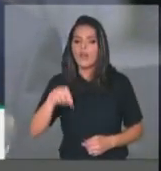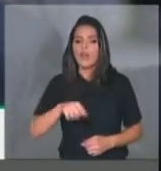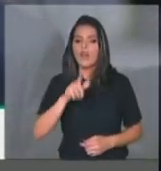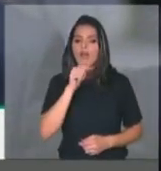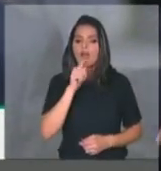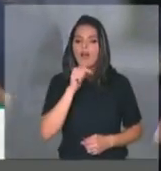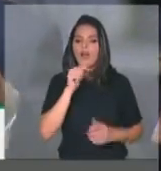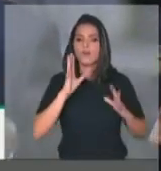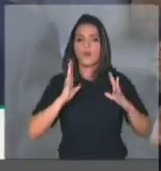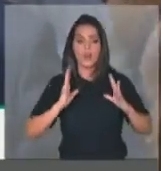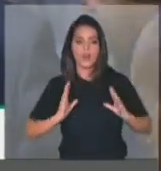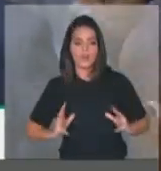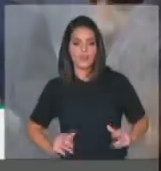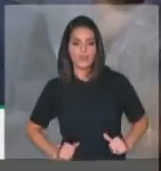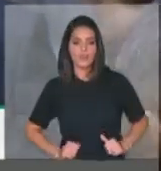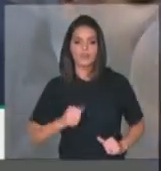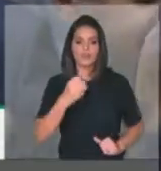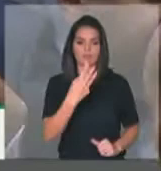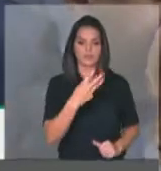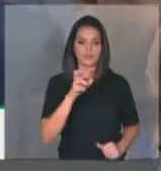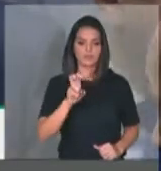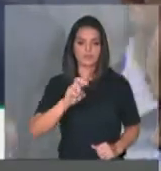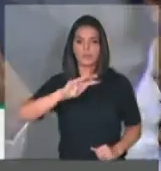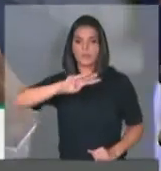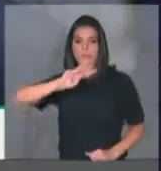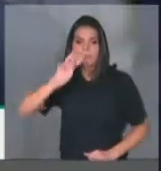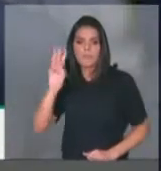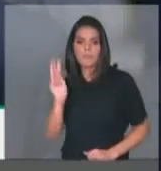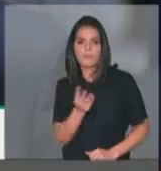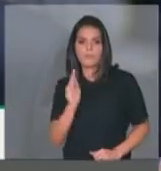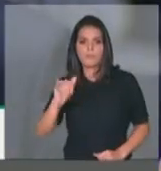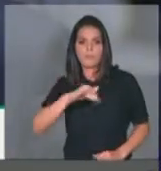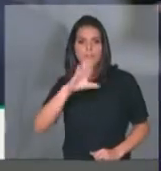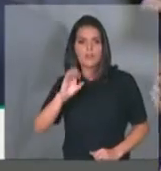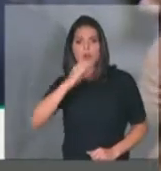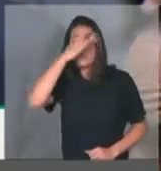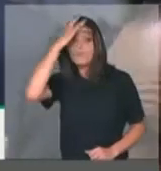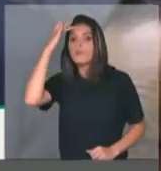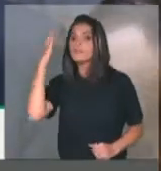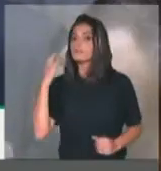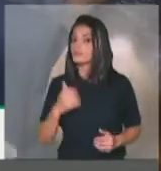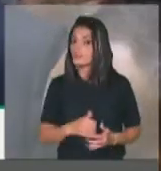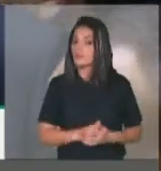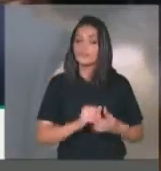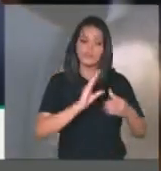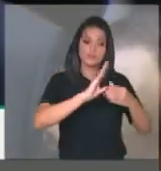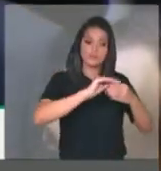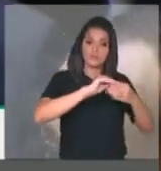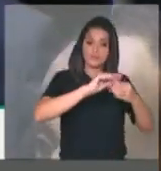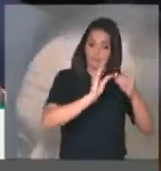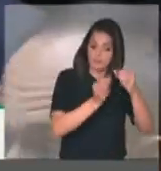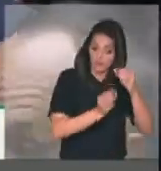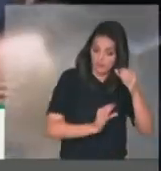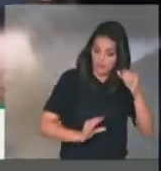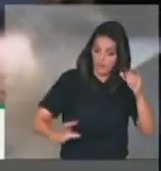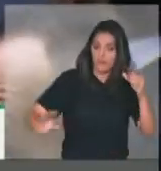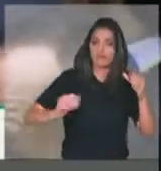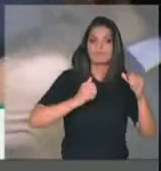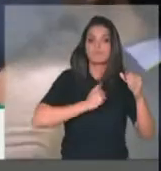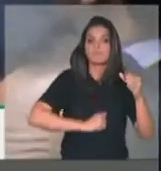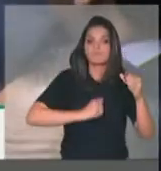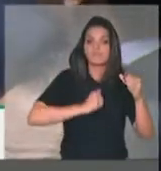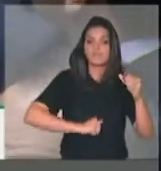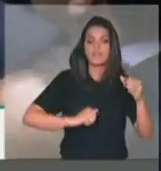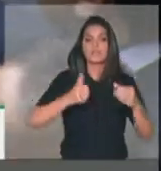água potável para 35 milhões de brasileiros. E saneamento básico para